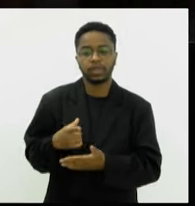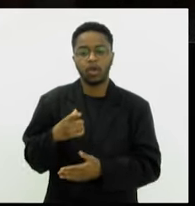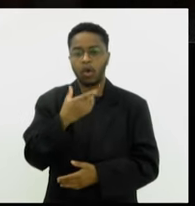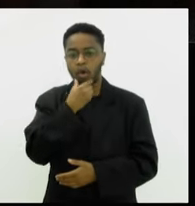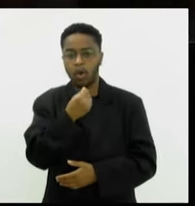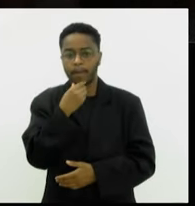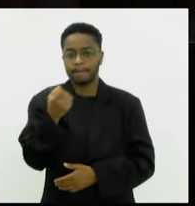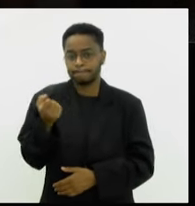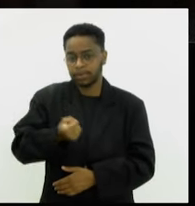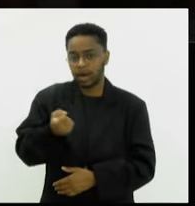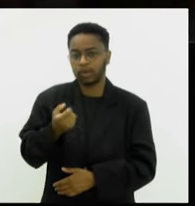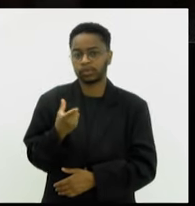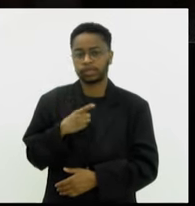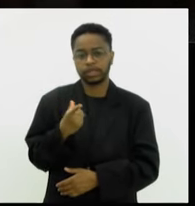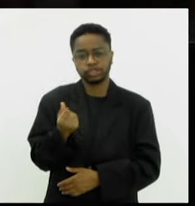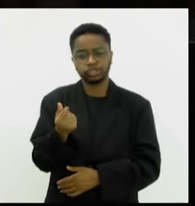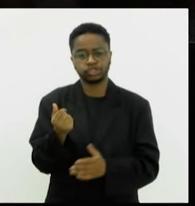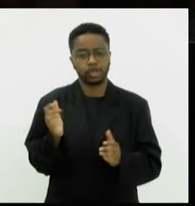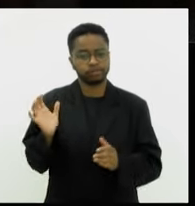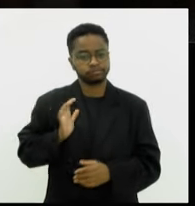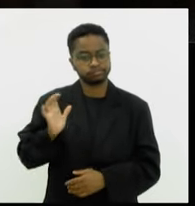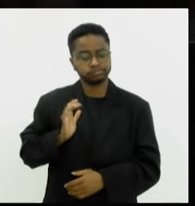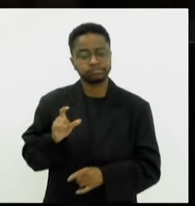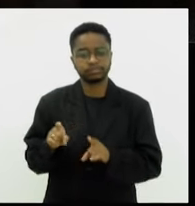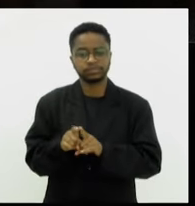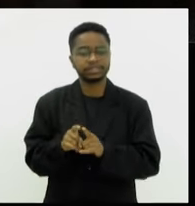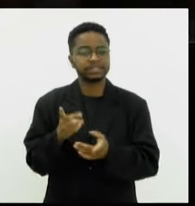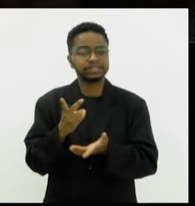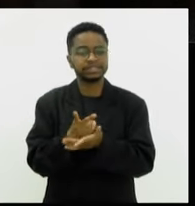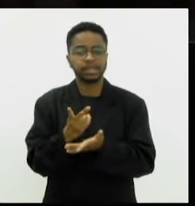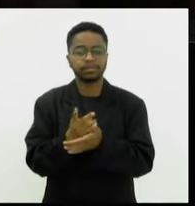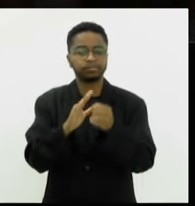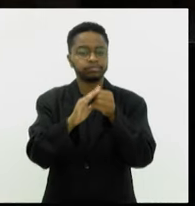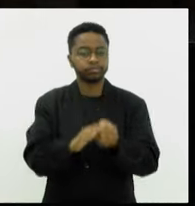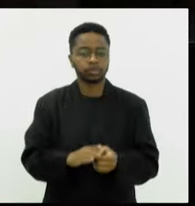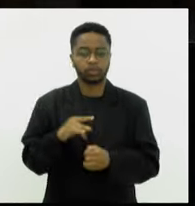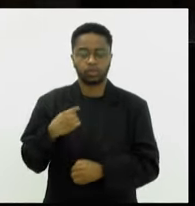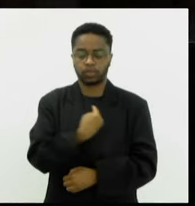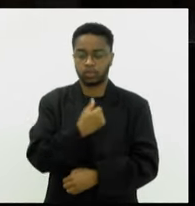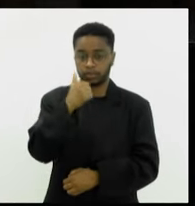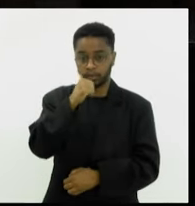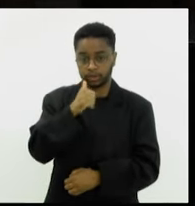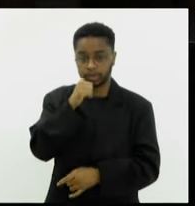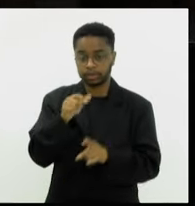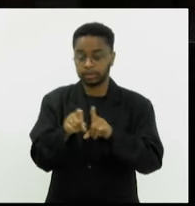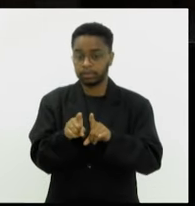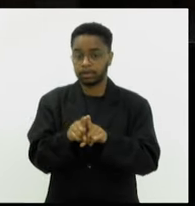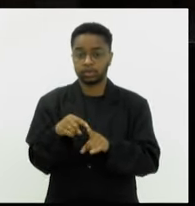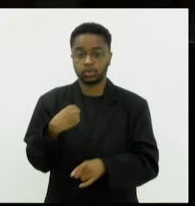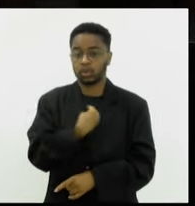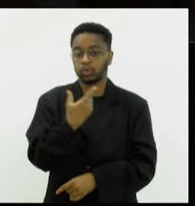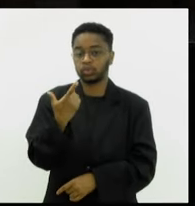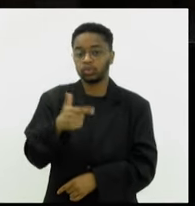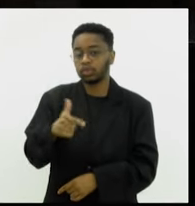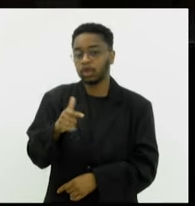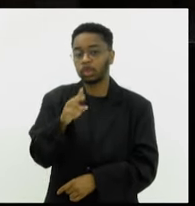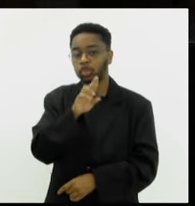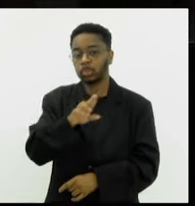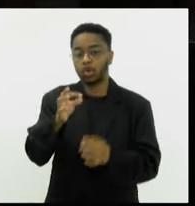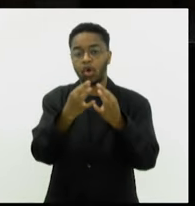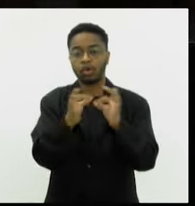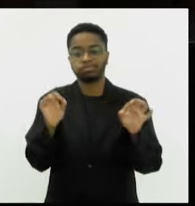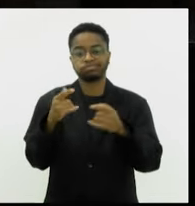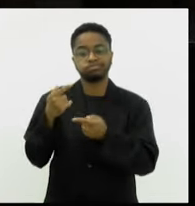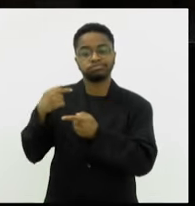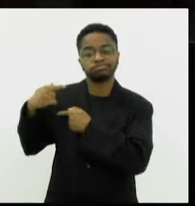endinheirados, sempre foi muito hostil a nós, mulheres, que não temos sobrenome dentro da política